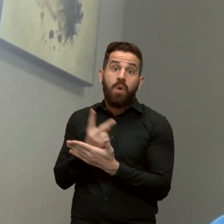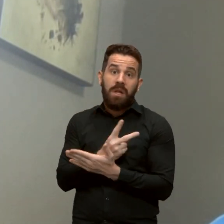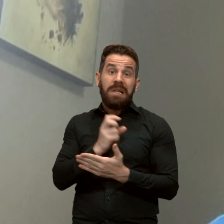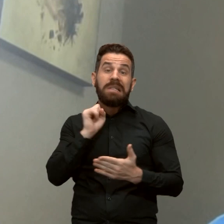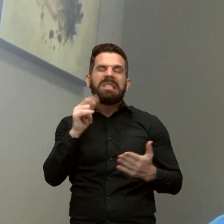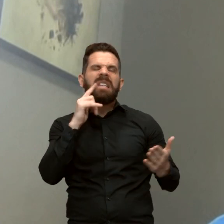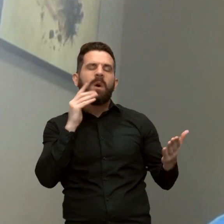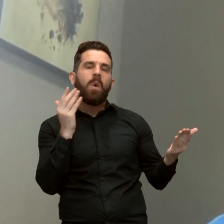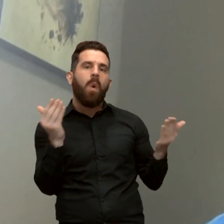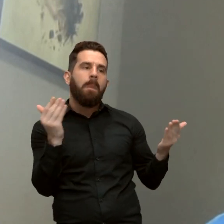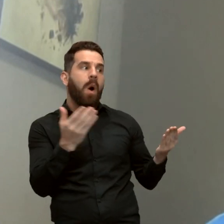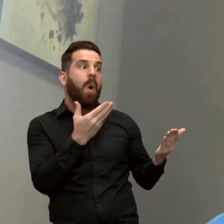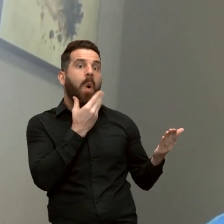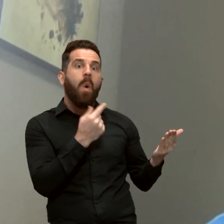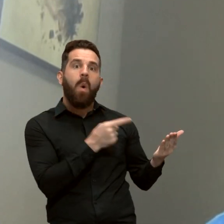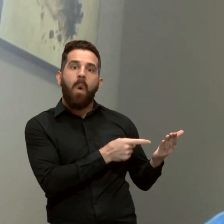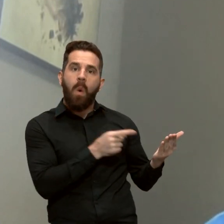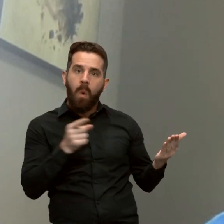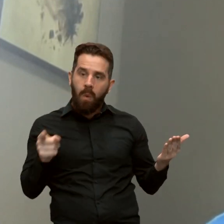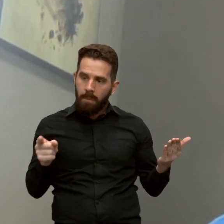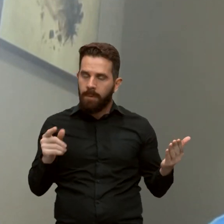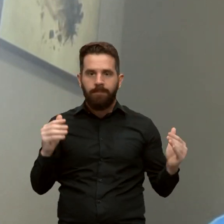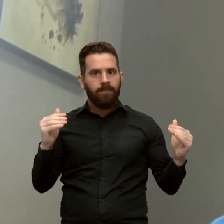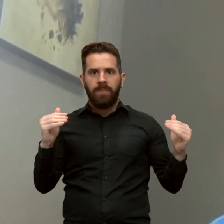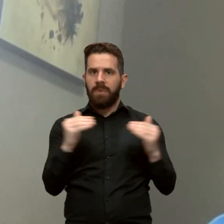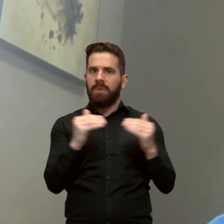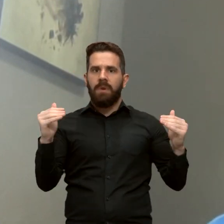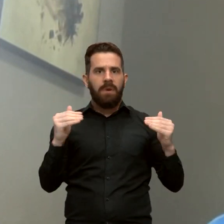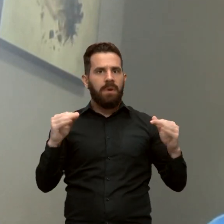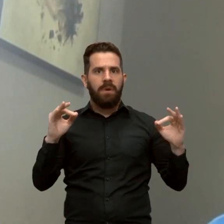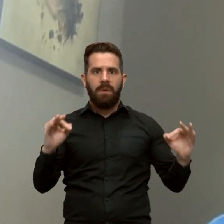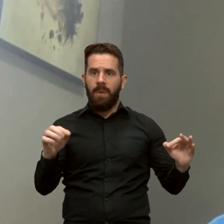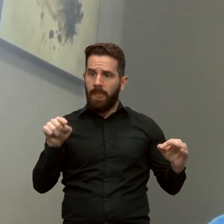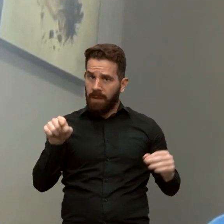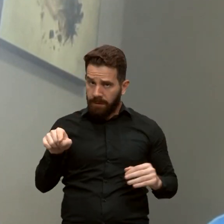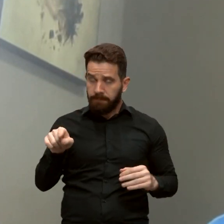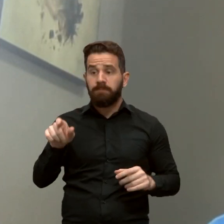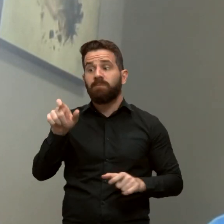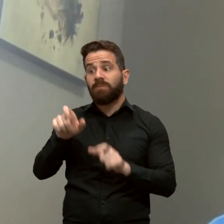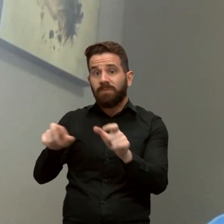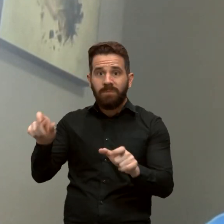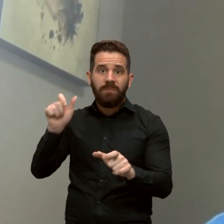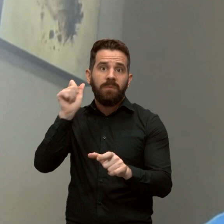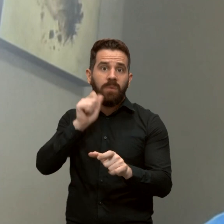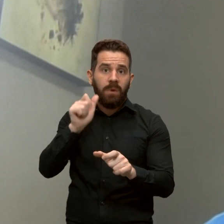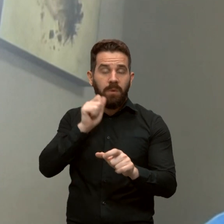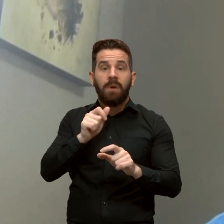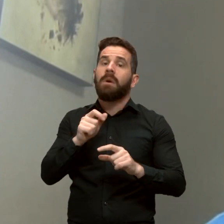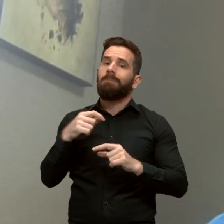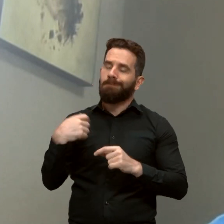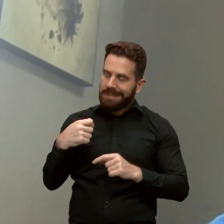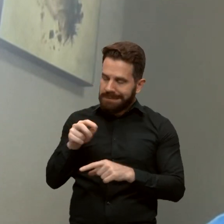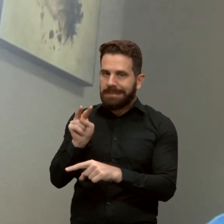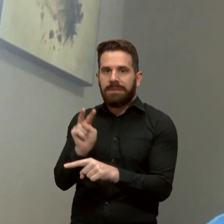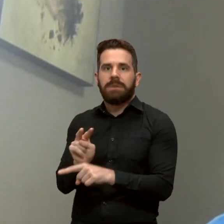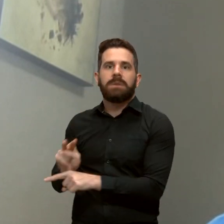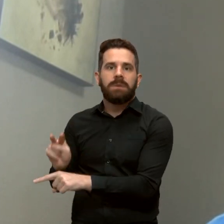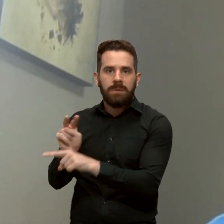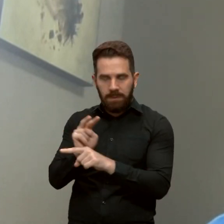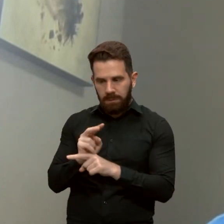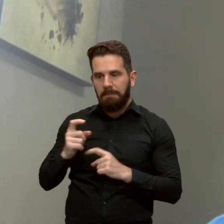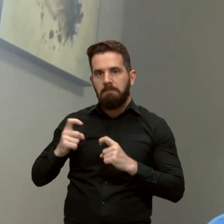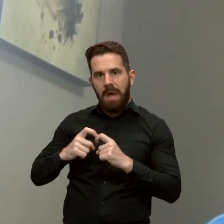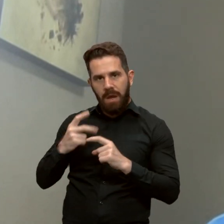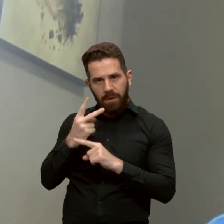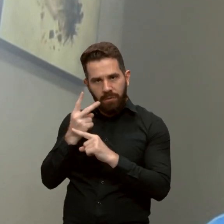as mulheres praticamente igualam esse risco depois da menopausa. Outras doenças tardias também que